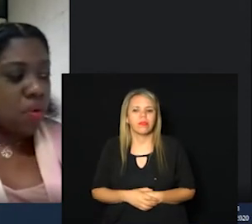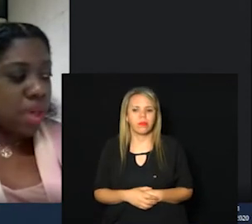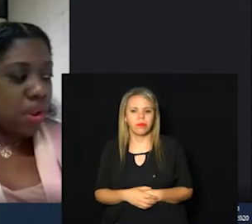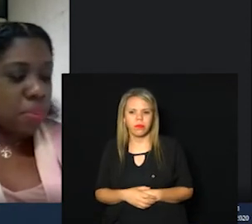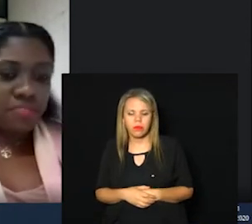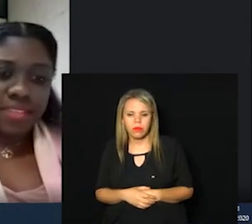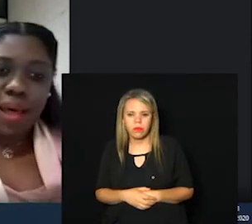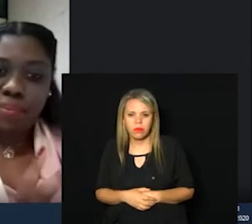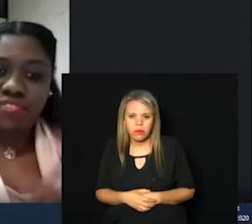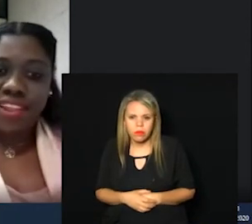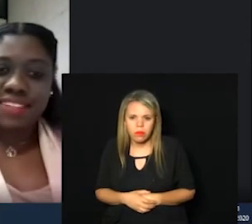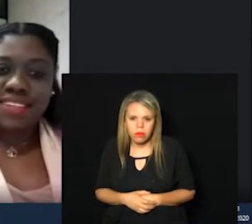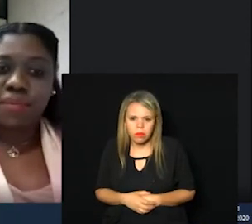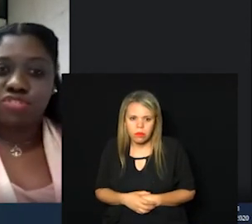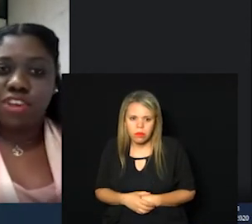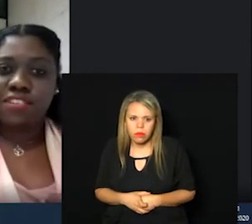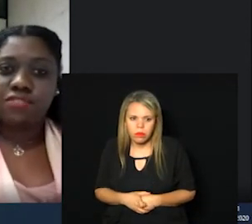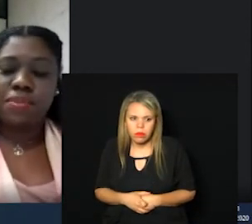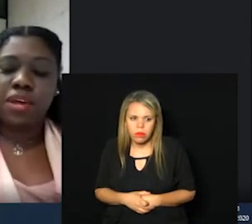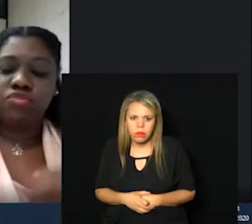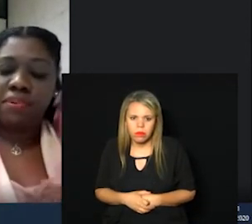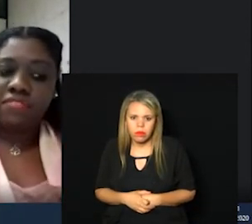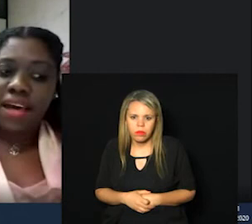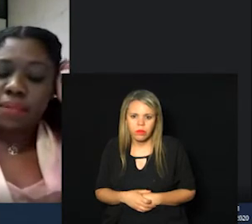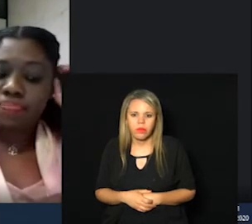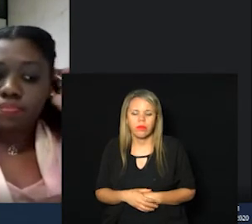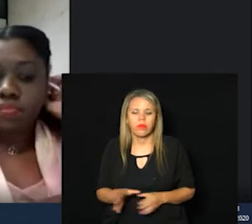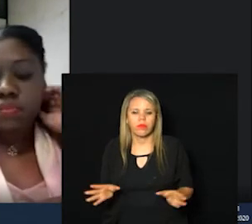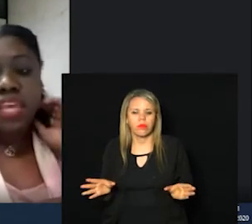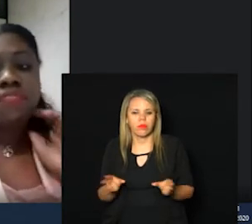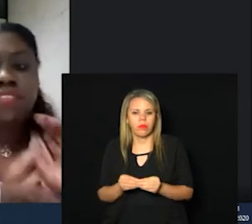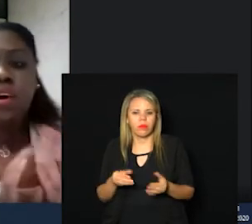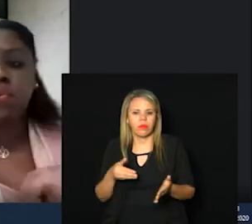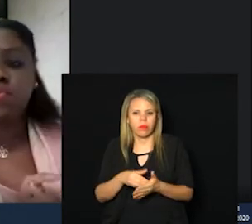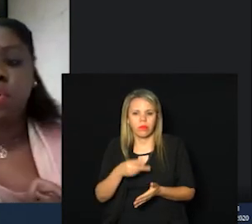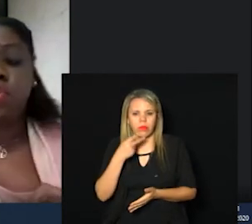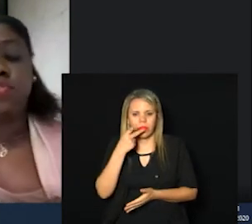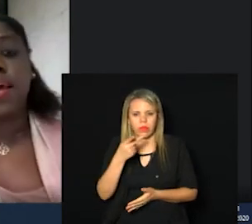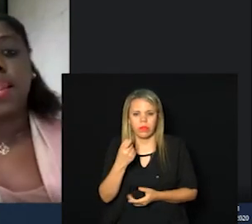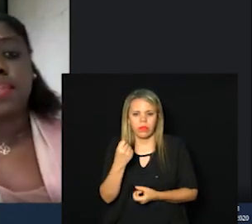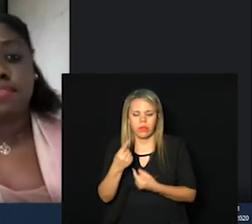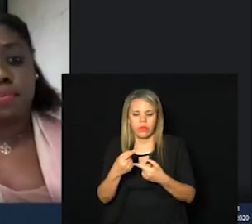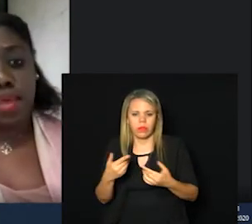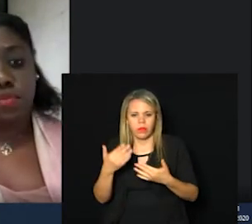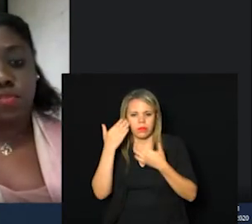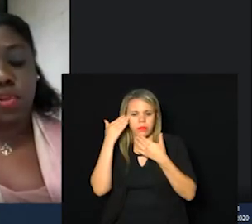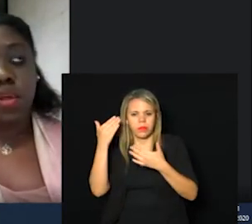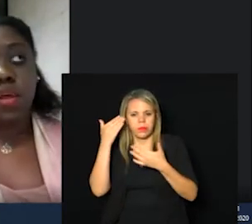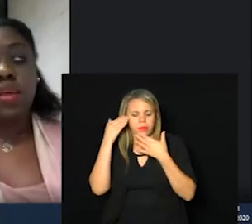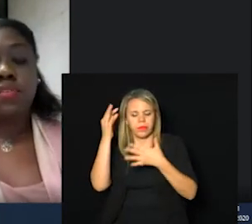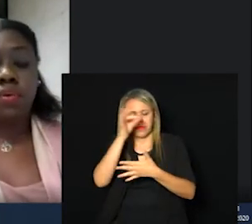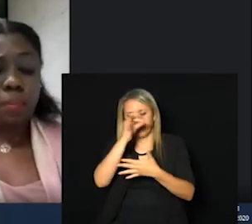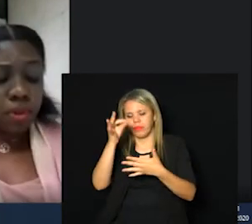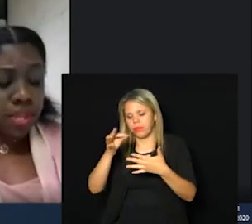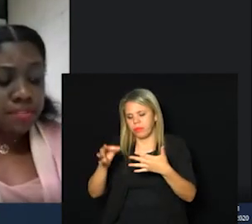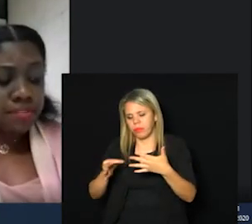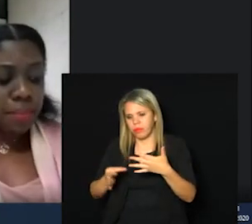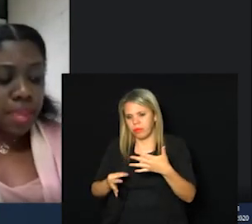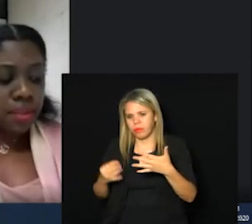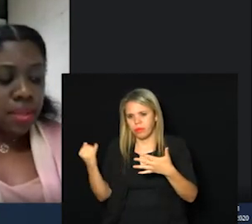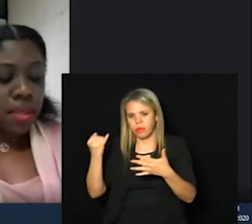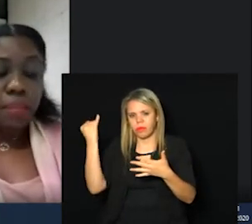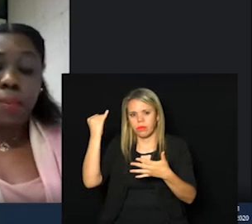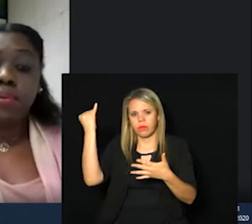Eu quero aproveitar para finalizar, que eu acho que essa é a minha última fala, e fazer alguns outros agradecimentos. São importantes